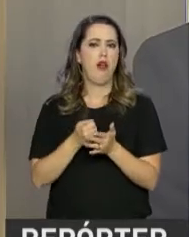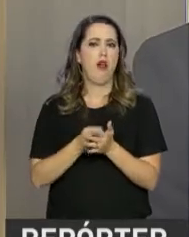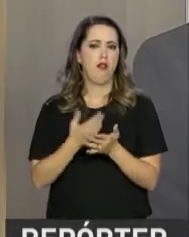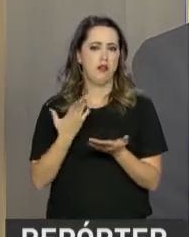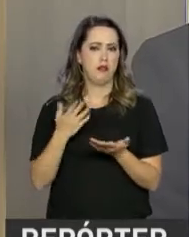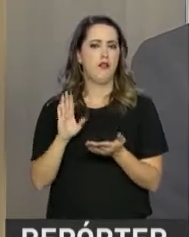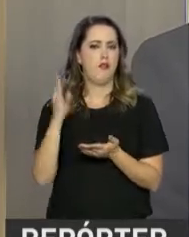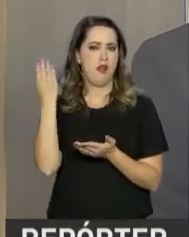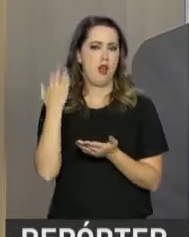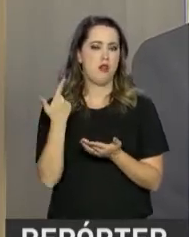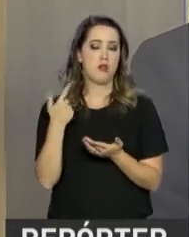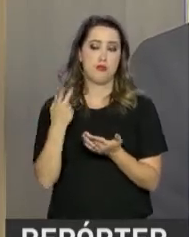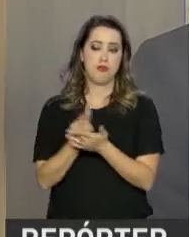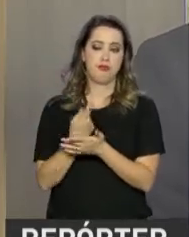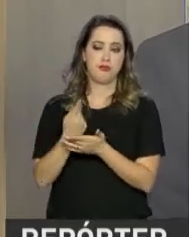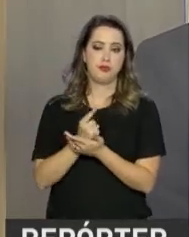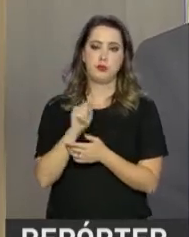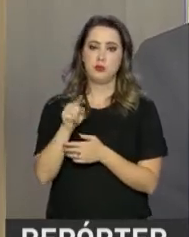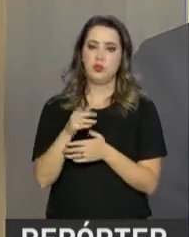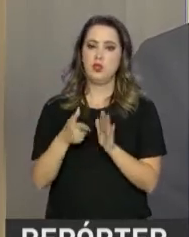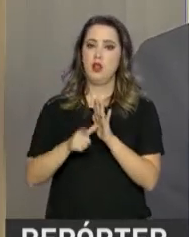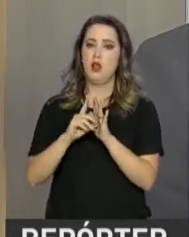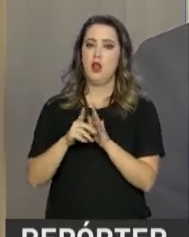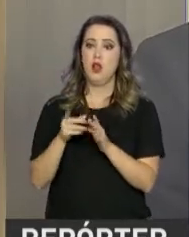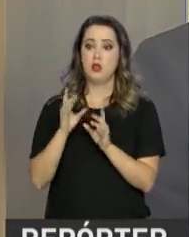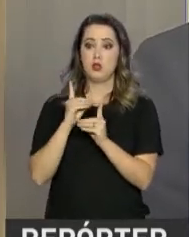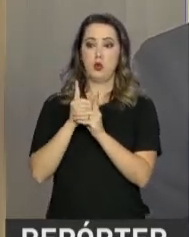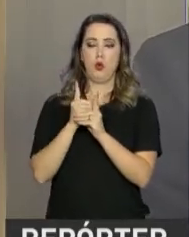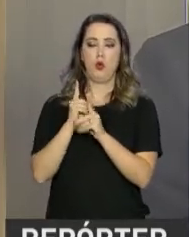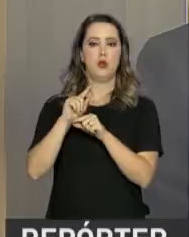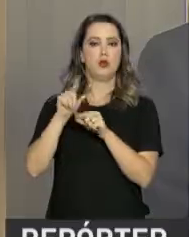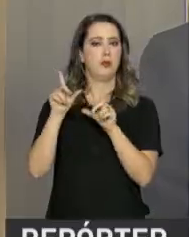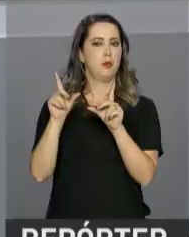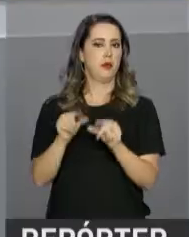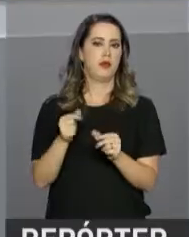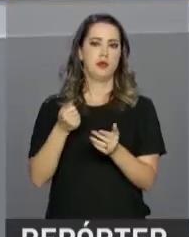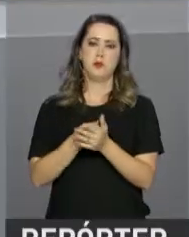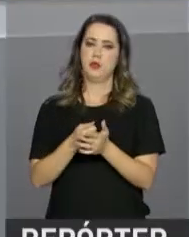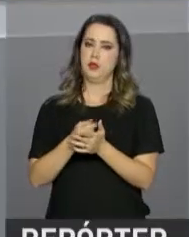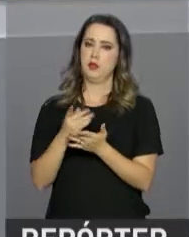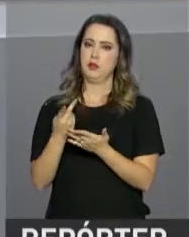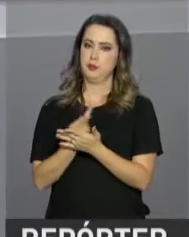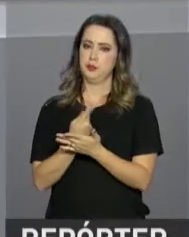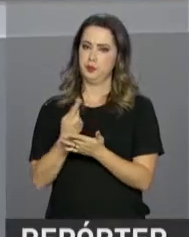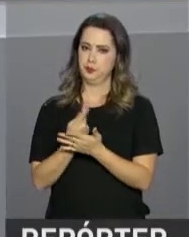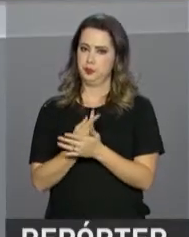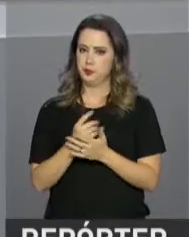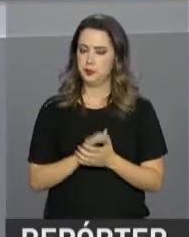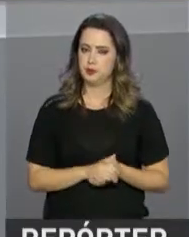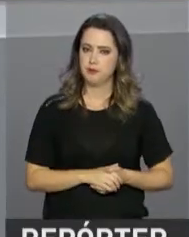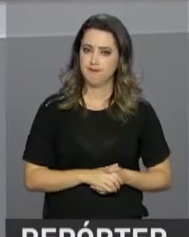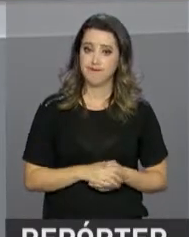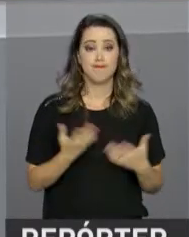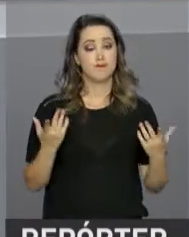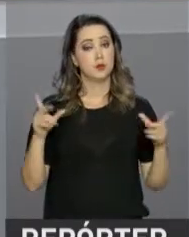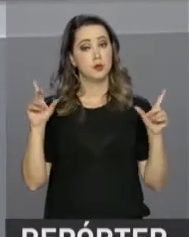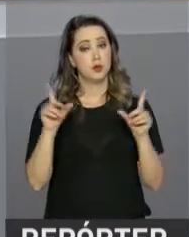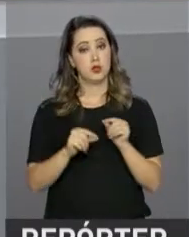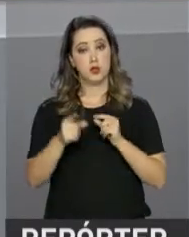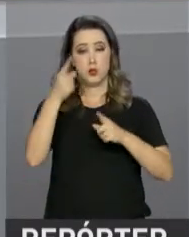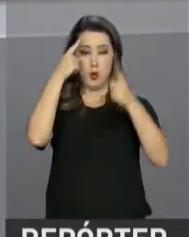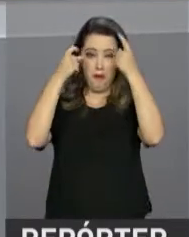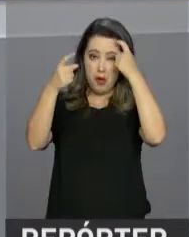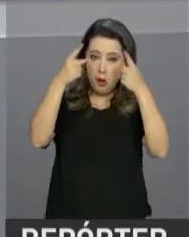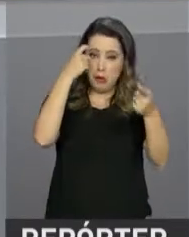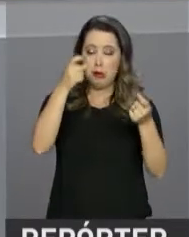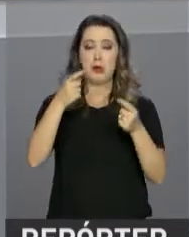sim quanto antes e descobre mini se paga maior economia para diminuir os índices de violência assassinatos